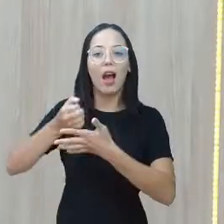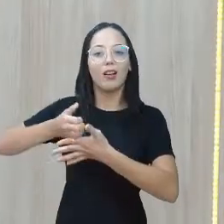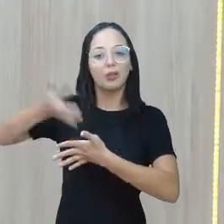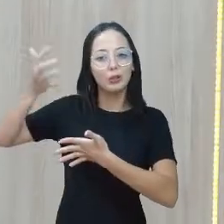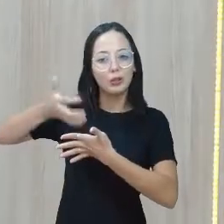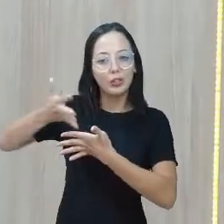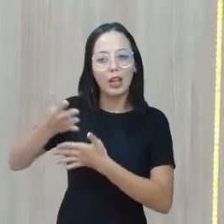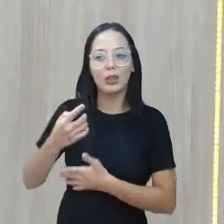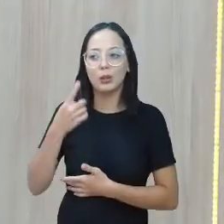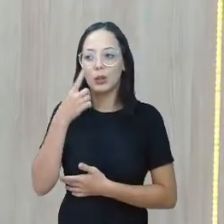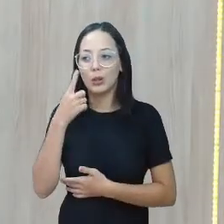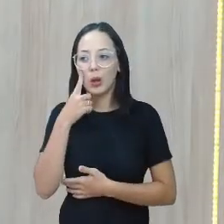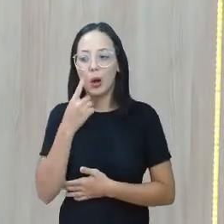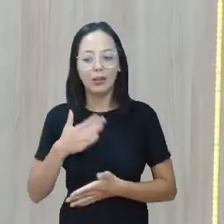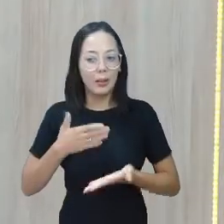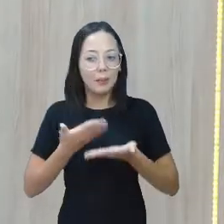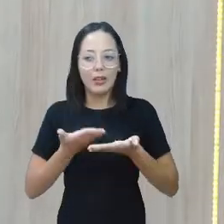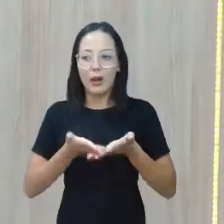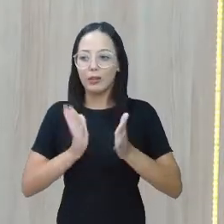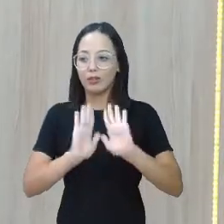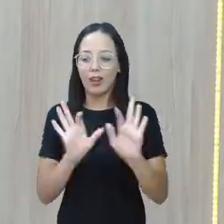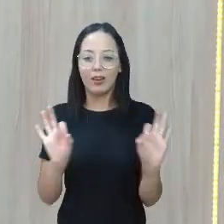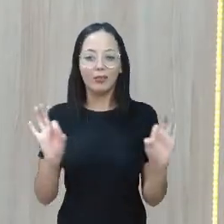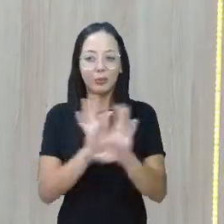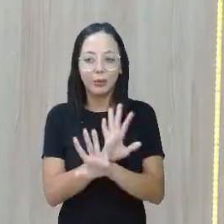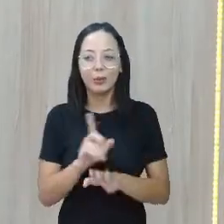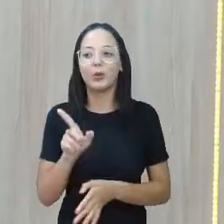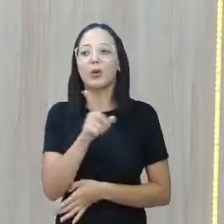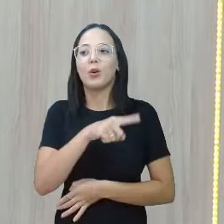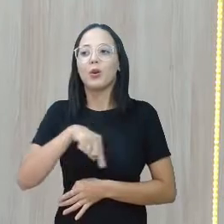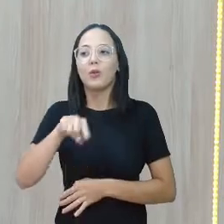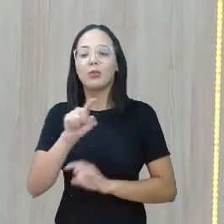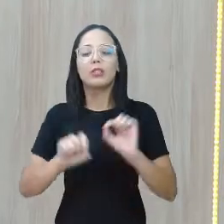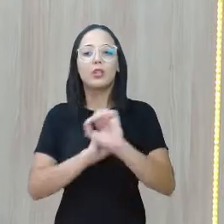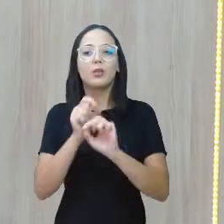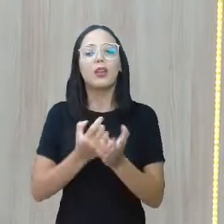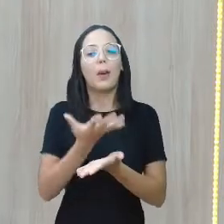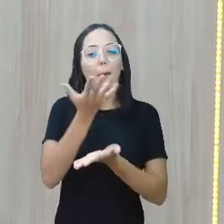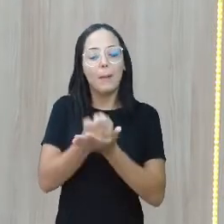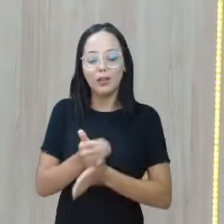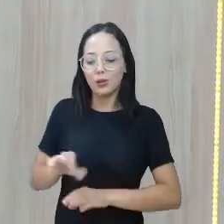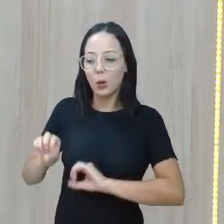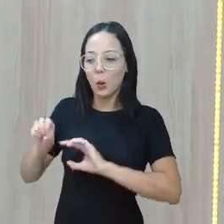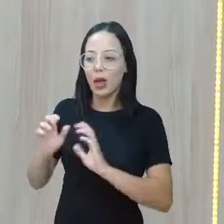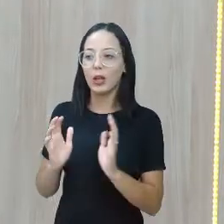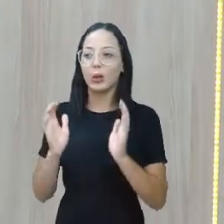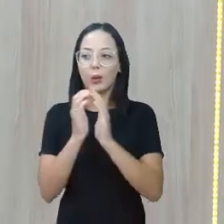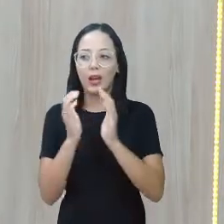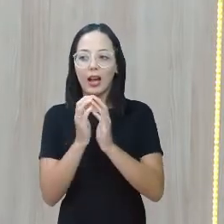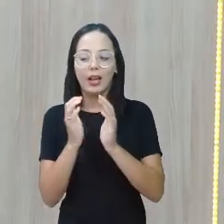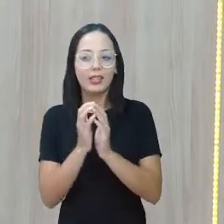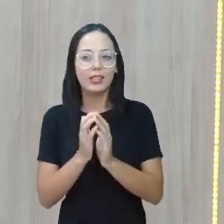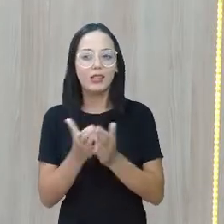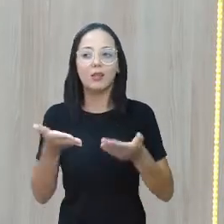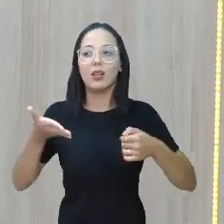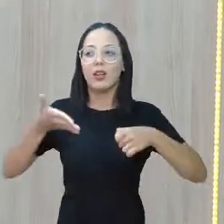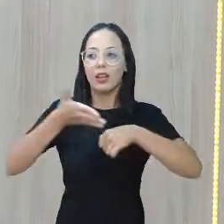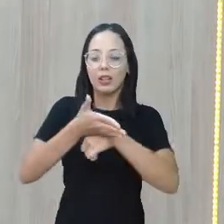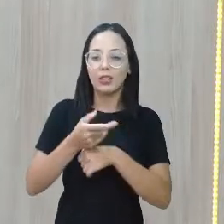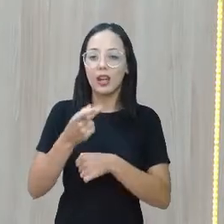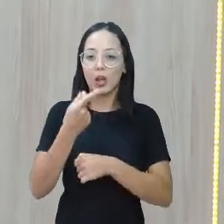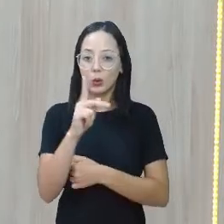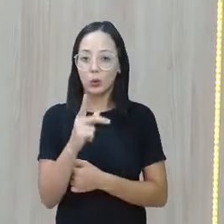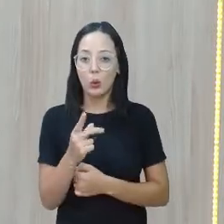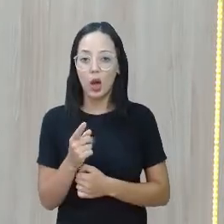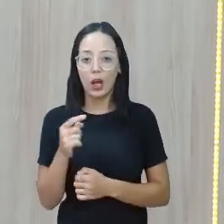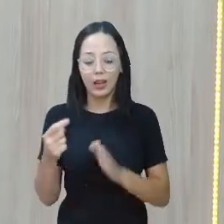Interatividade. Tá logo de primeira aqui na minha aula, minha gente. Vocês vão aqui, ó, baixou o Educa Recife, login, senha. Bota a tua sala de